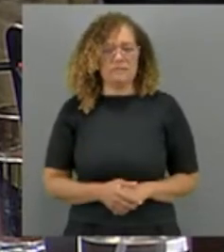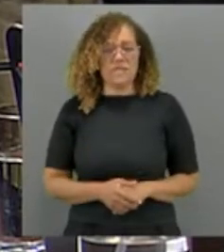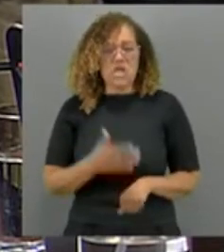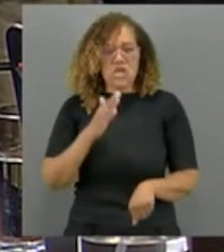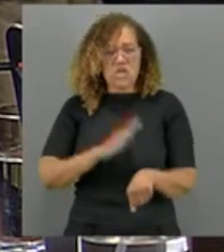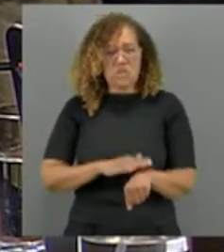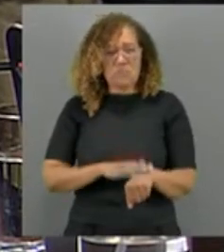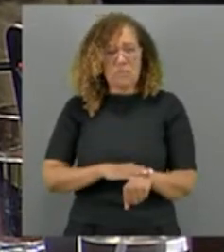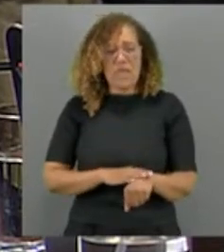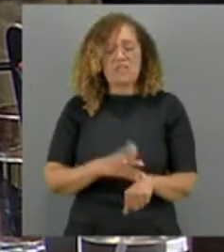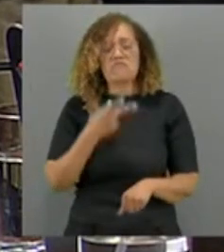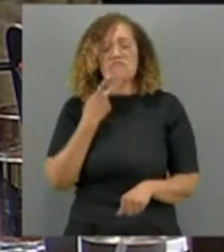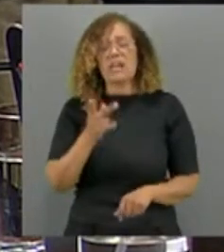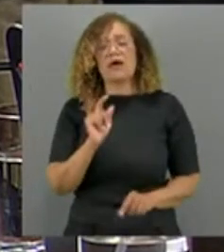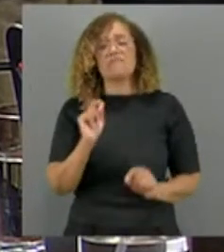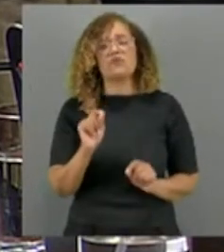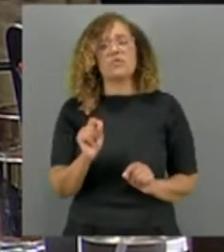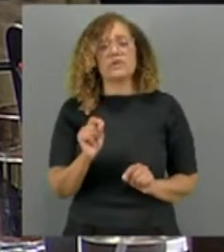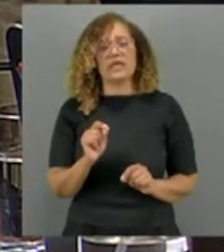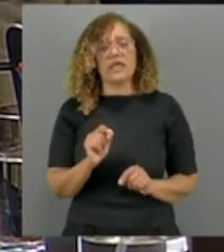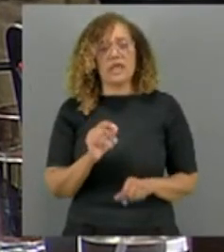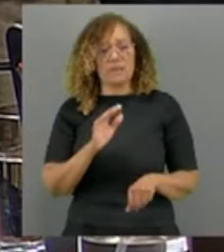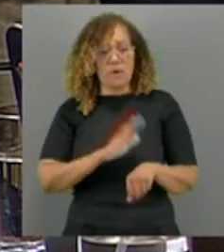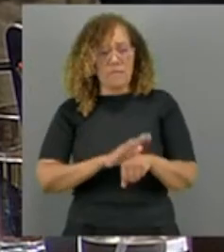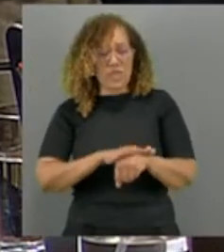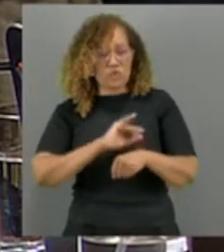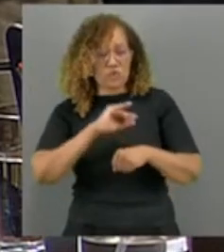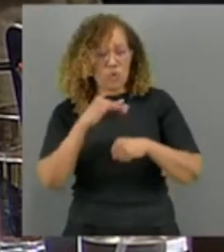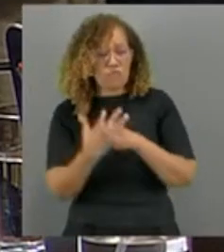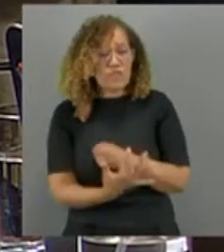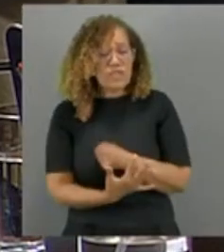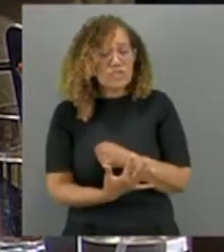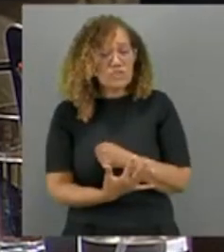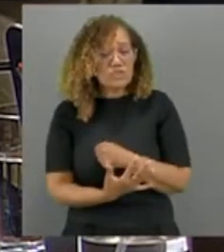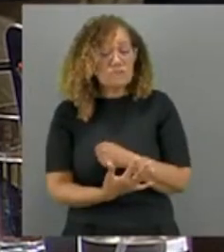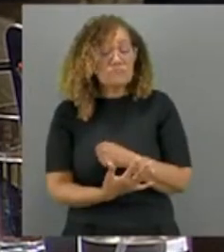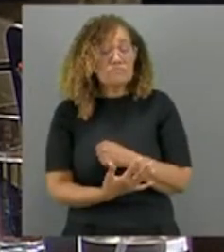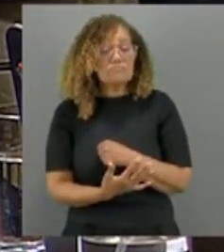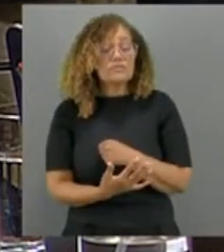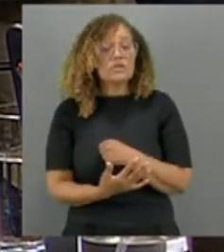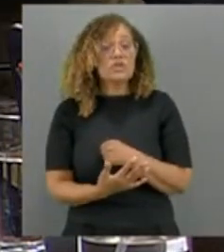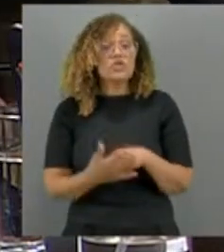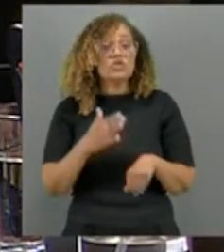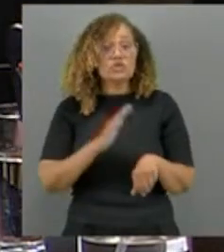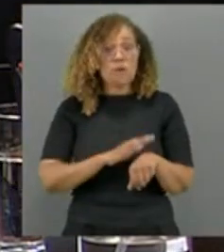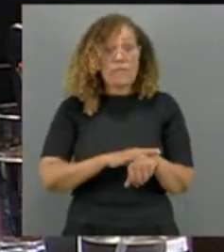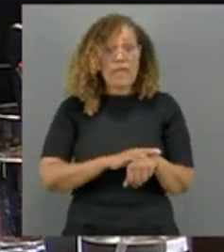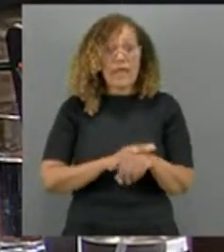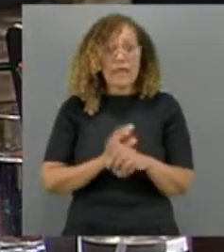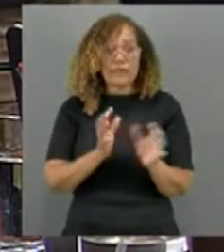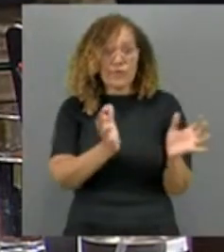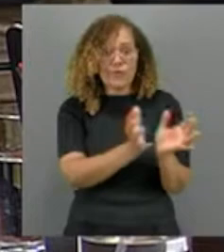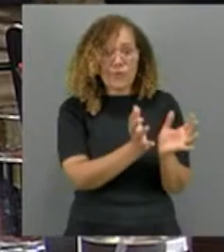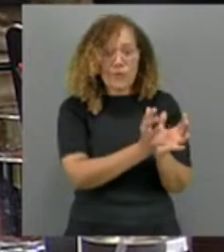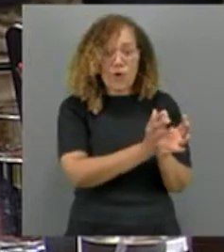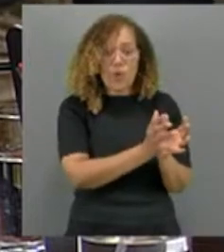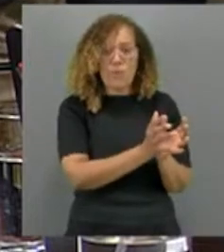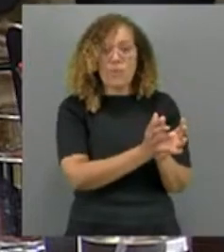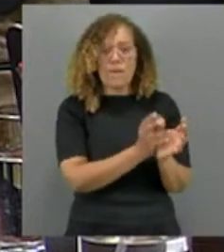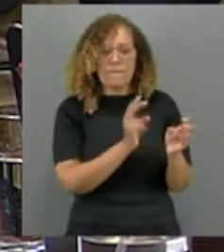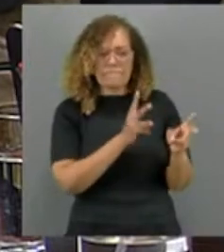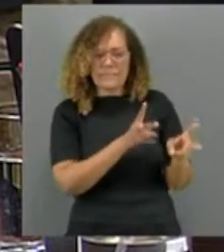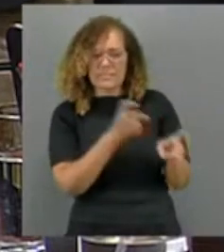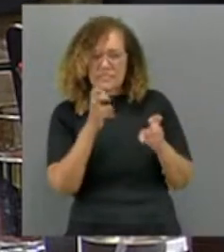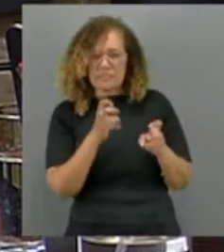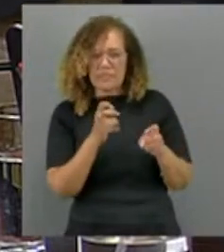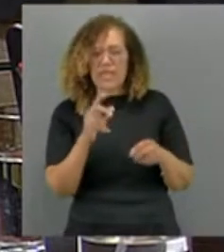os tratamentos colocados na questão do Covid. Pois muito bem, quando o genoma humano foi decodificado,